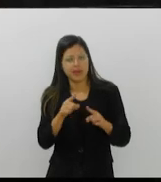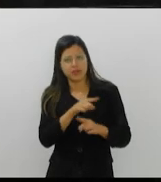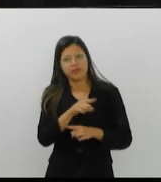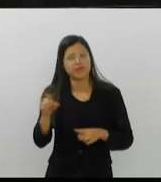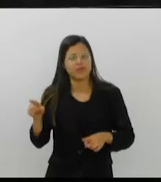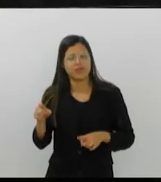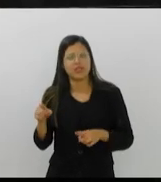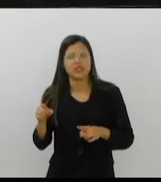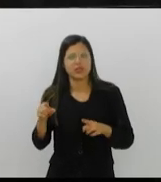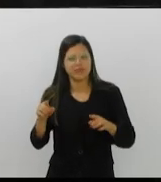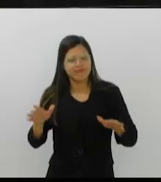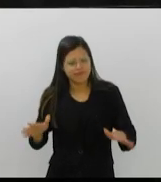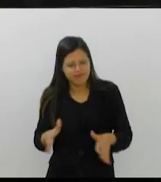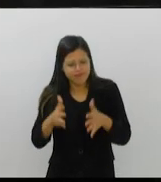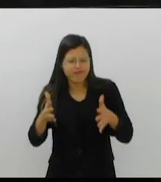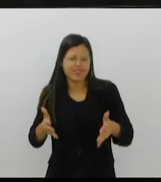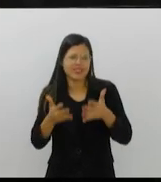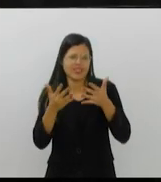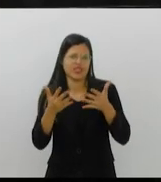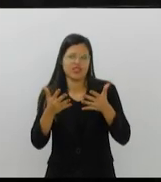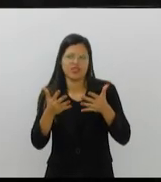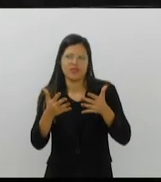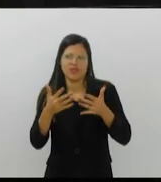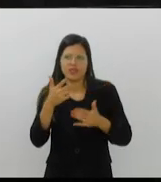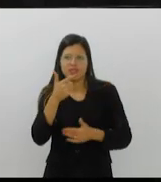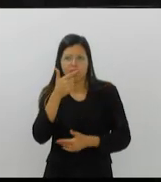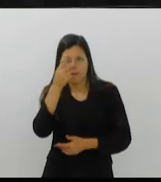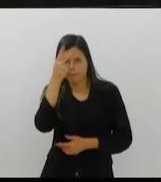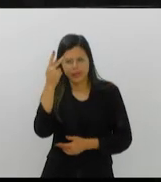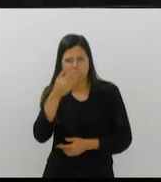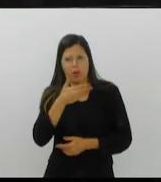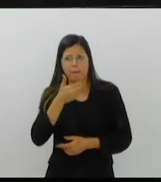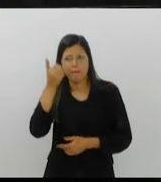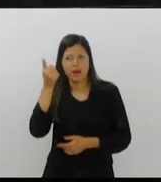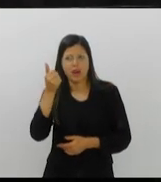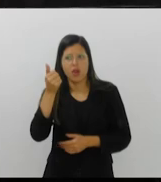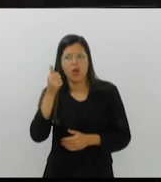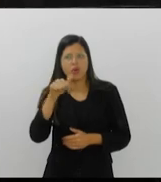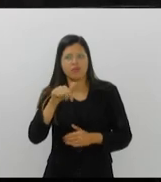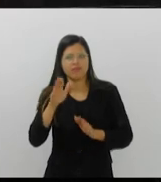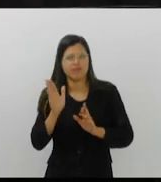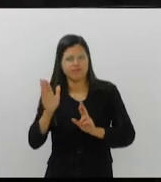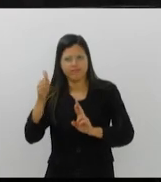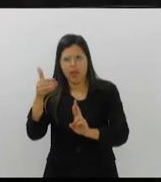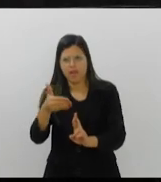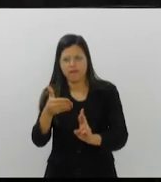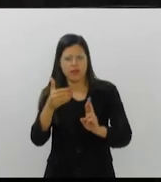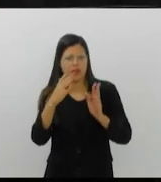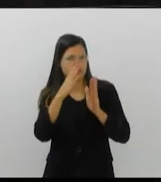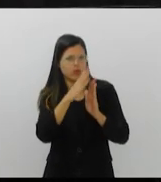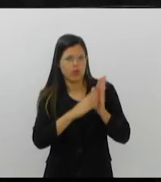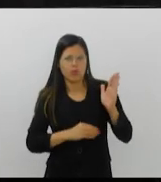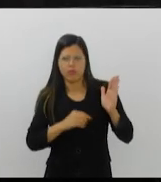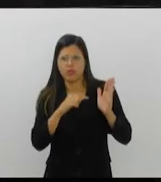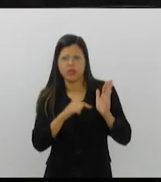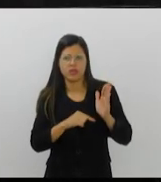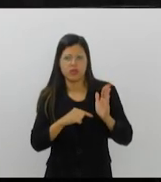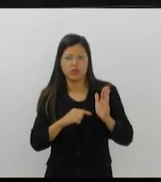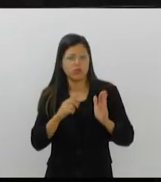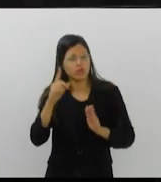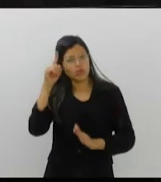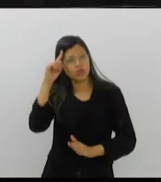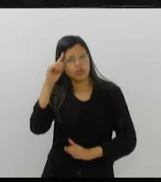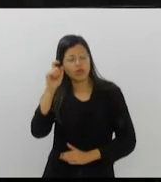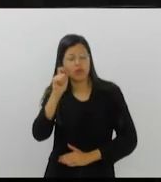melhor. A necessidade de ser um espelho para vocês, uma referência, me faz todo dia querer acordar e